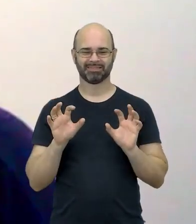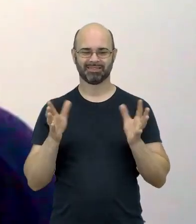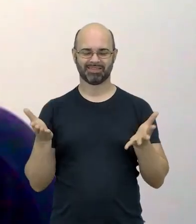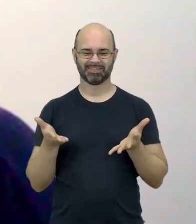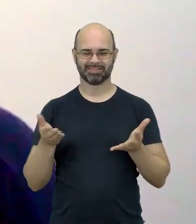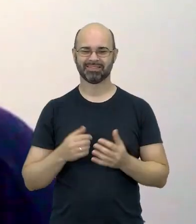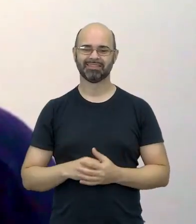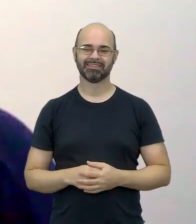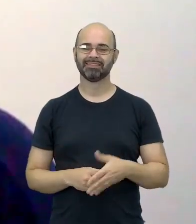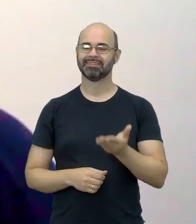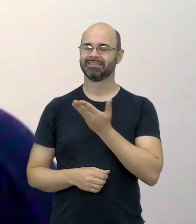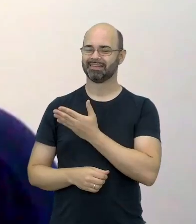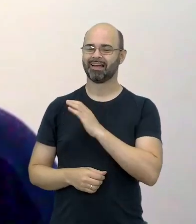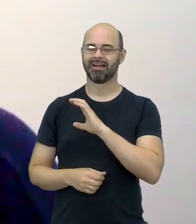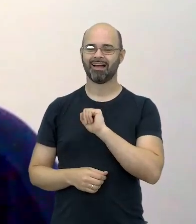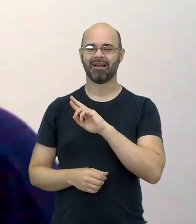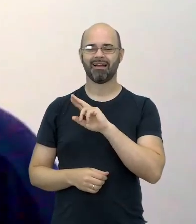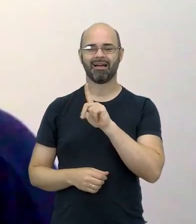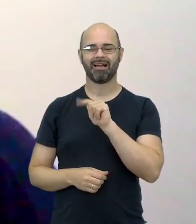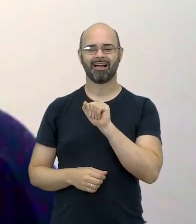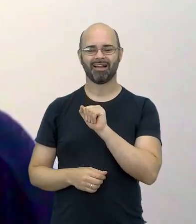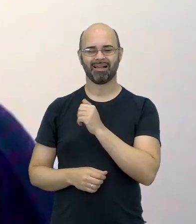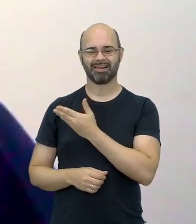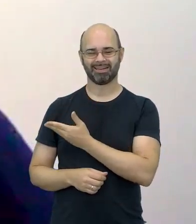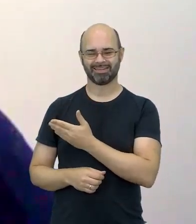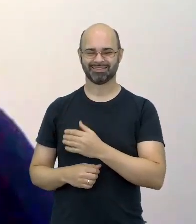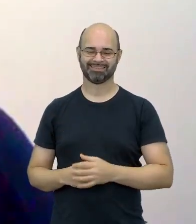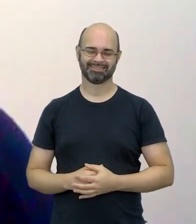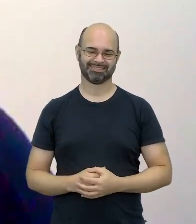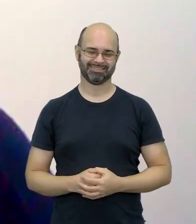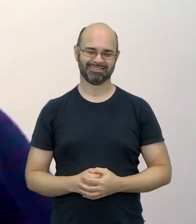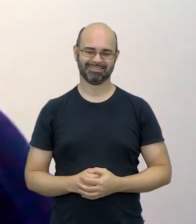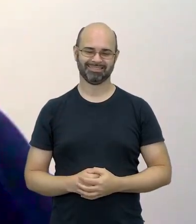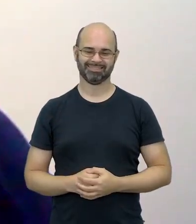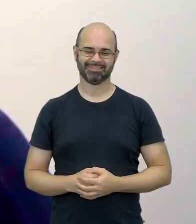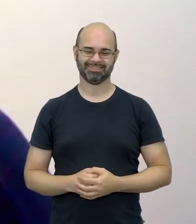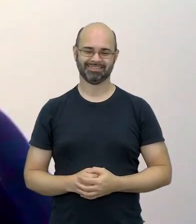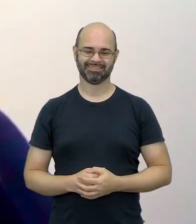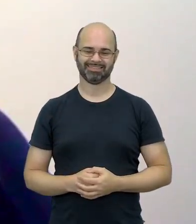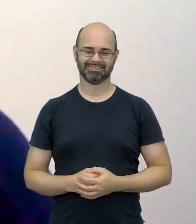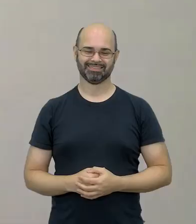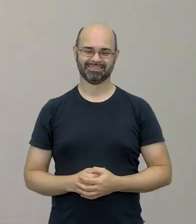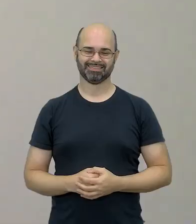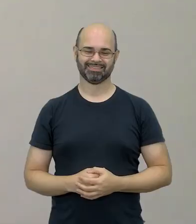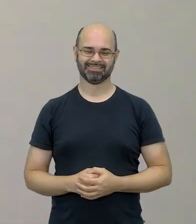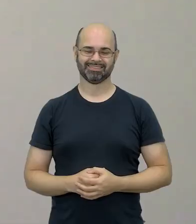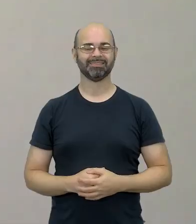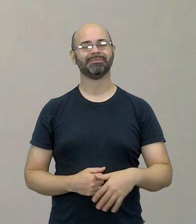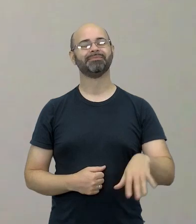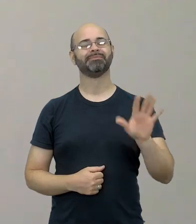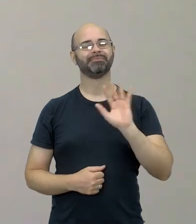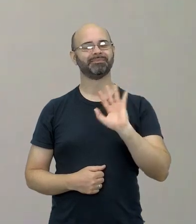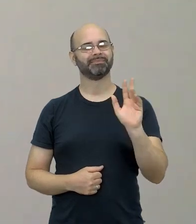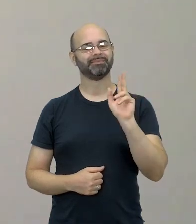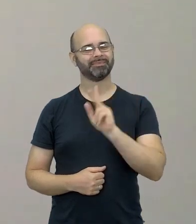bom? Carla, passo a palavra para você, querida. Olá,